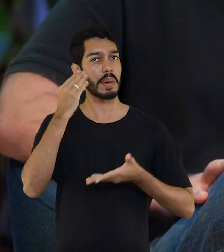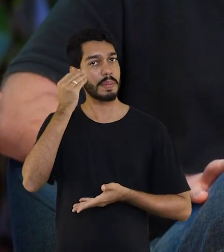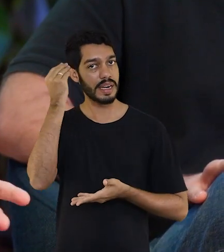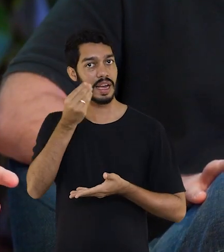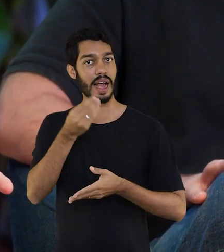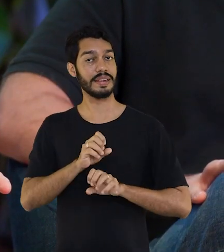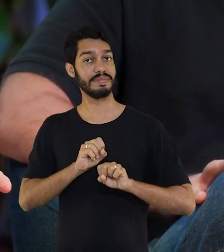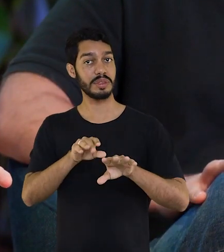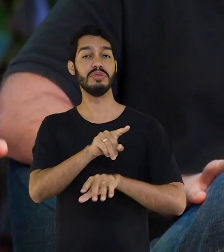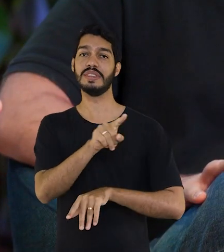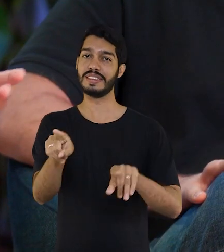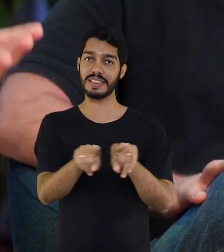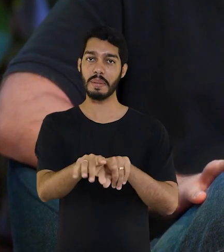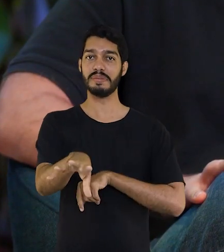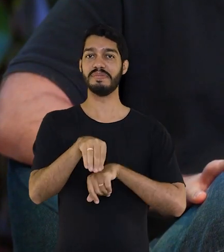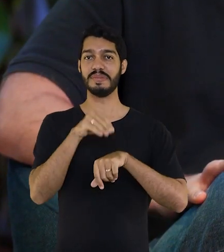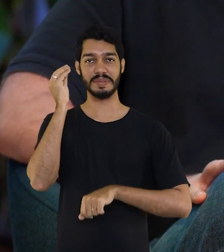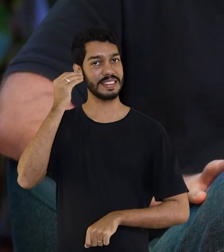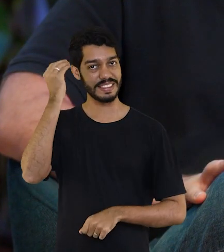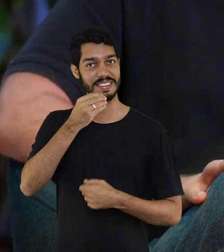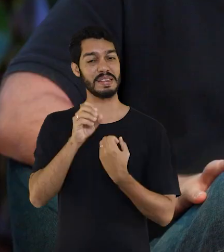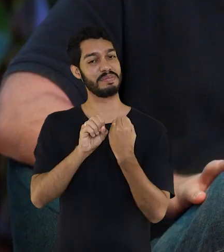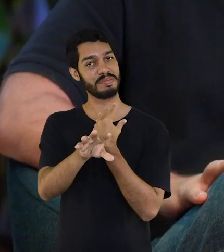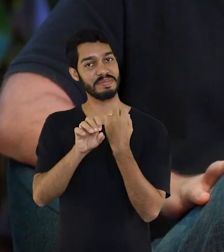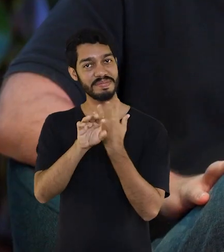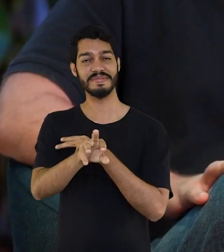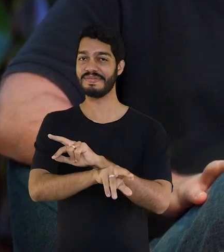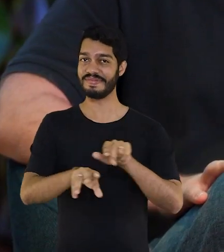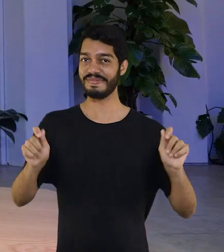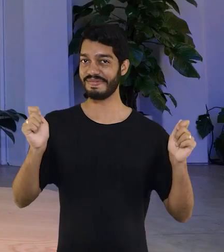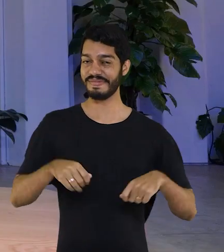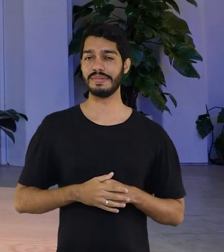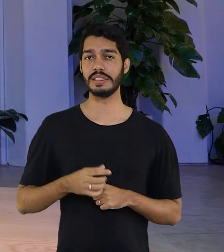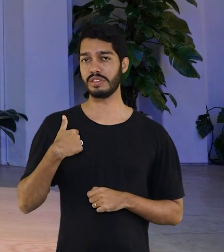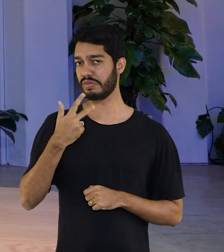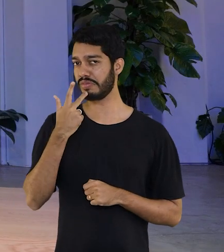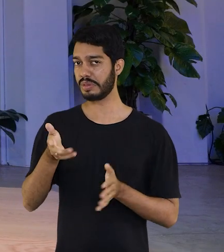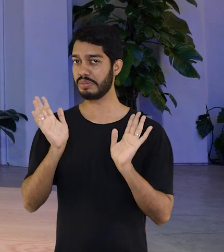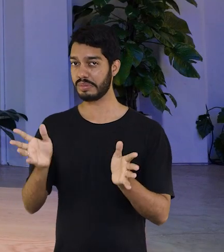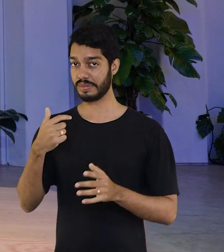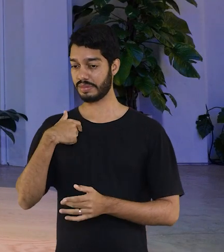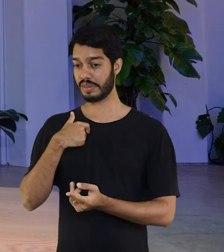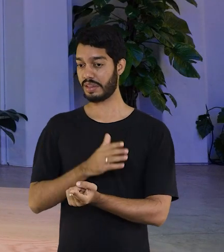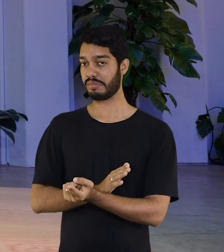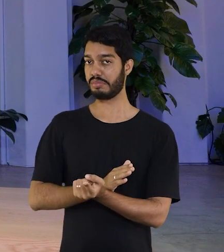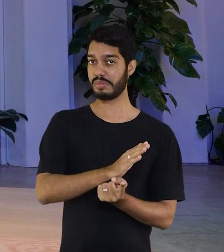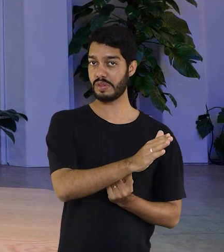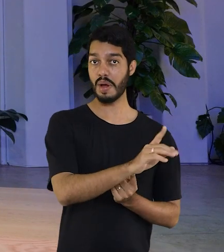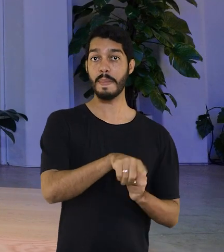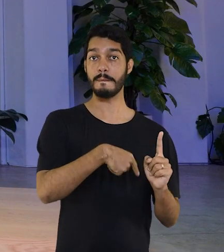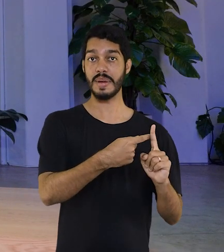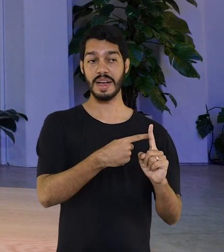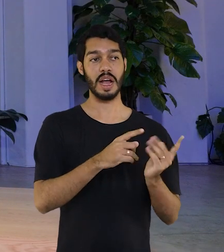a compartilhar de experiência com vocês e também vocês a compartilharem conosco também. Tá? Bom, então, antes de começar falando, eu já falei um pouquinho do